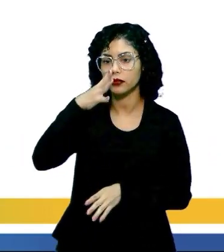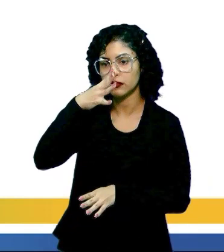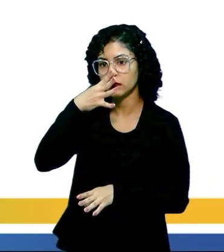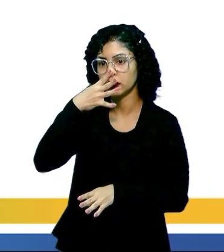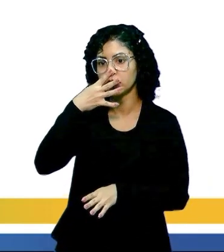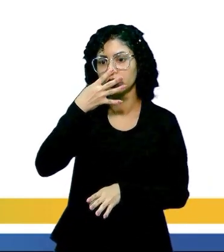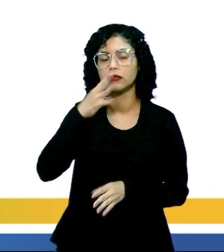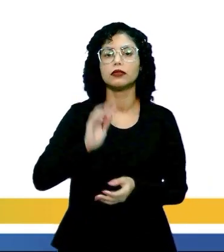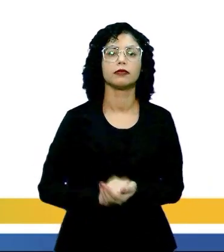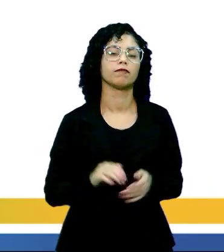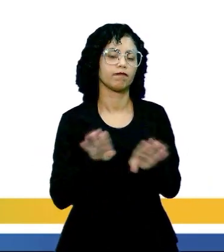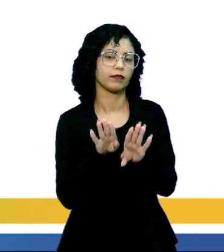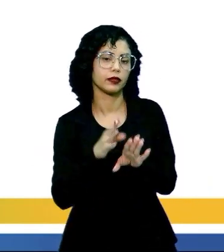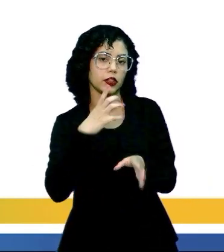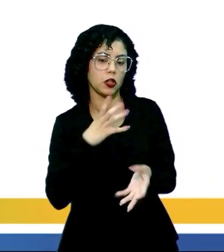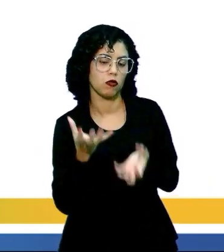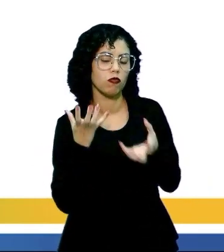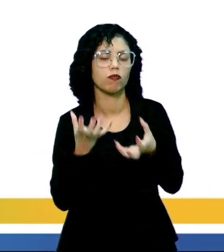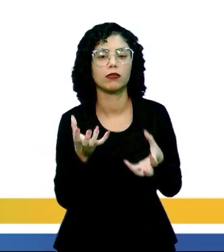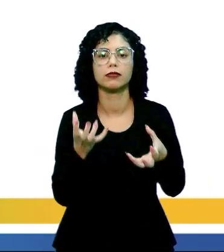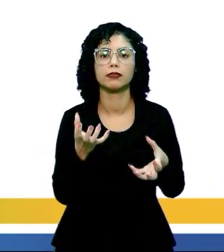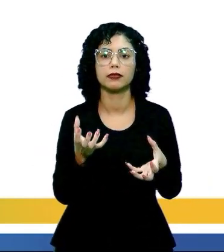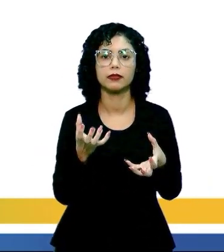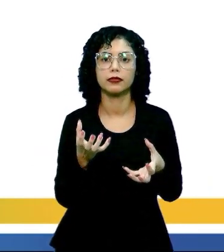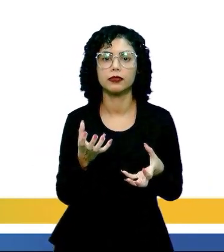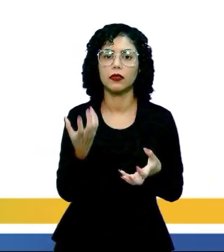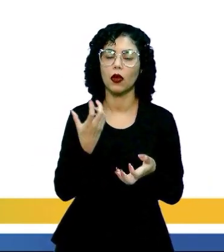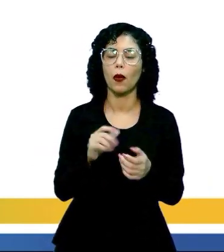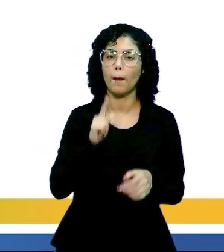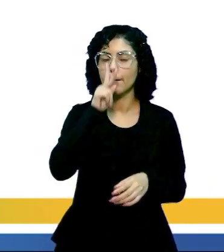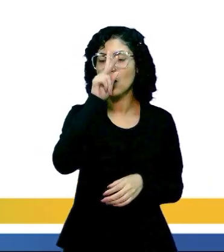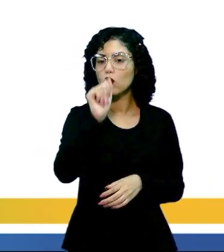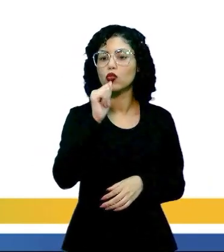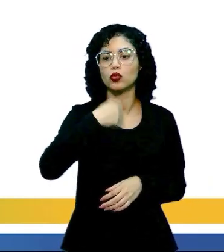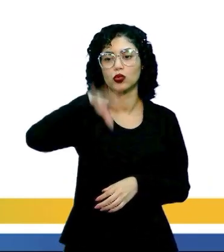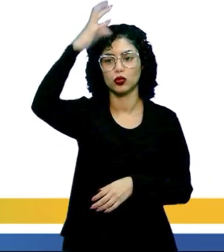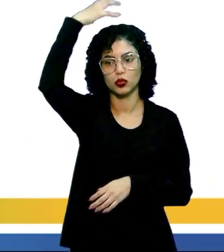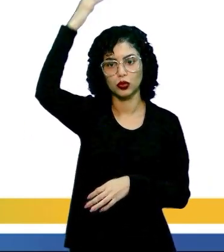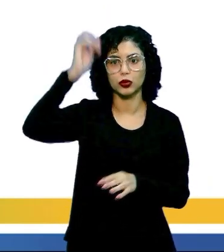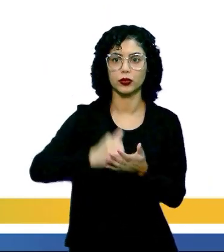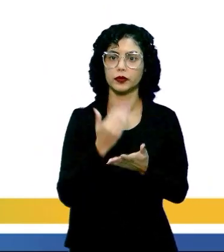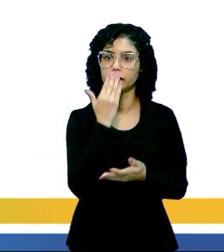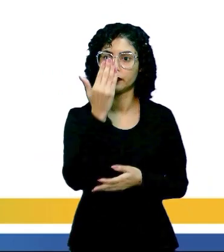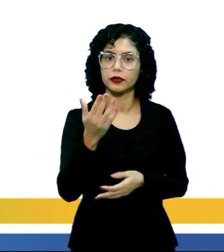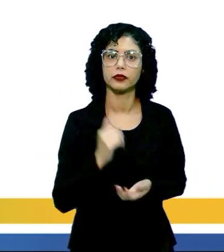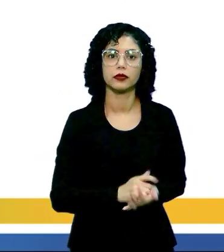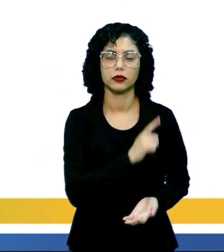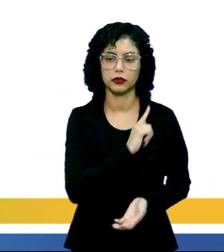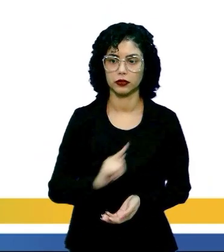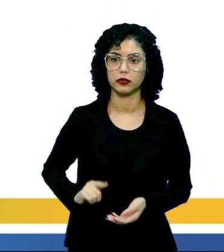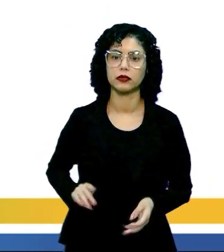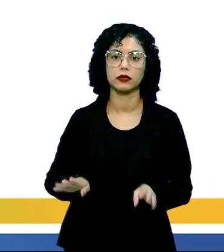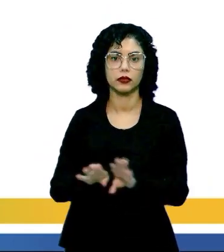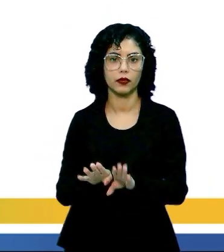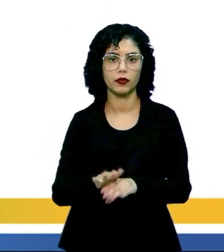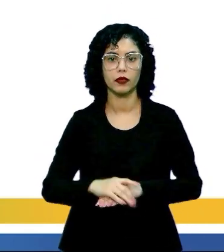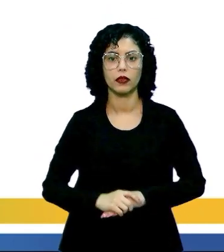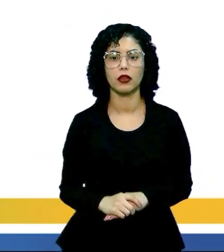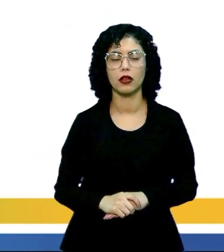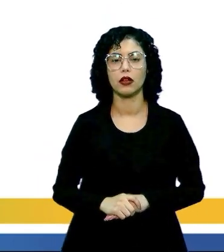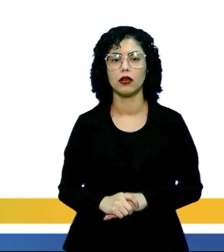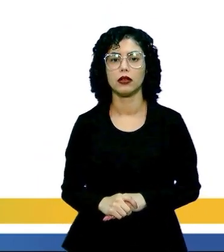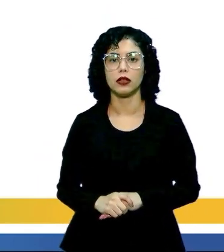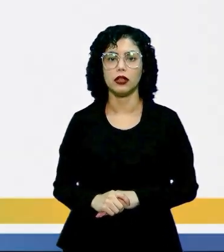né, em destituir o poder desse rei, né, e poder mais à frente governar. E aí